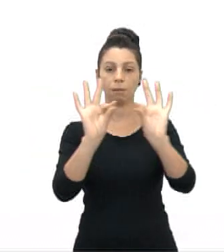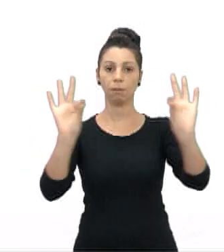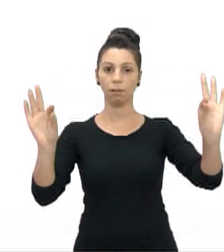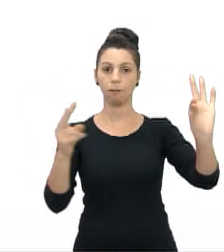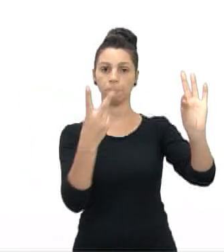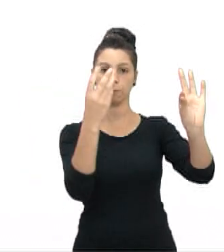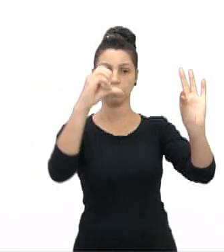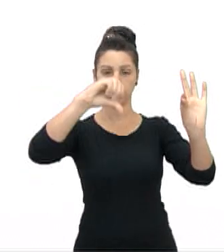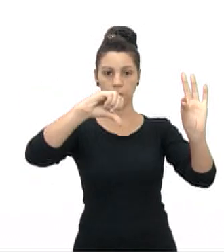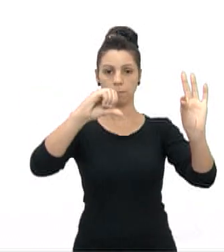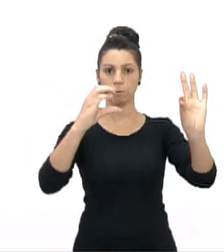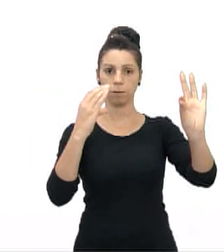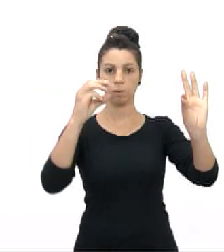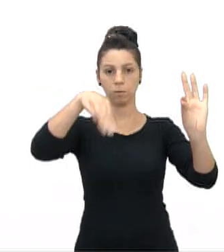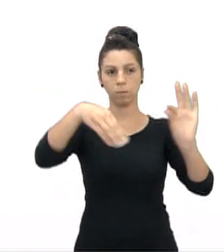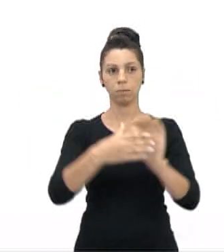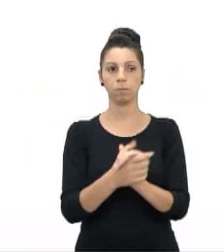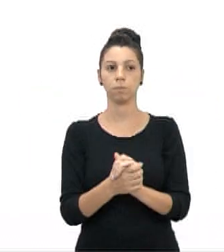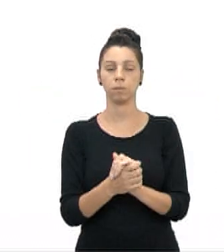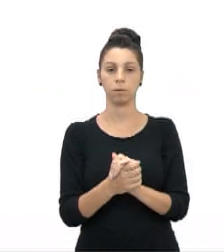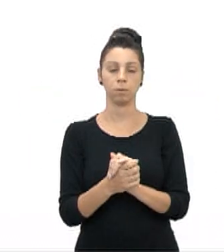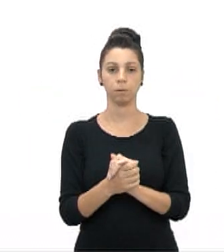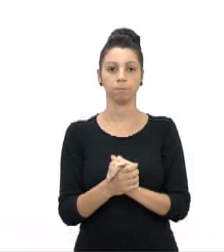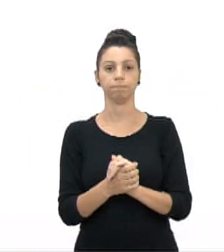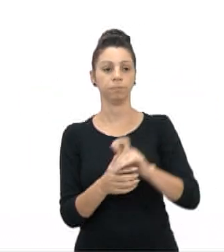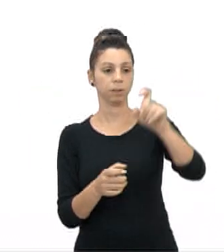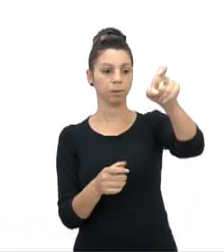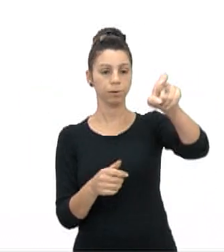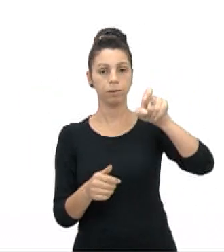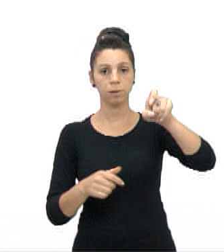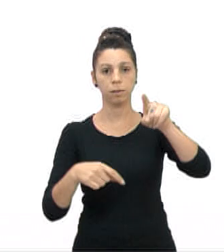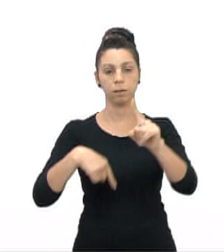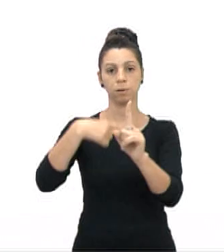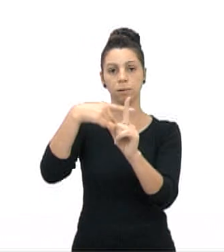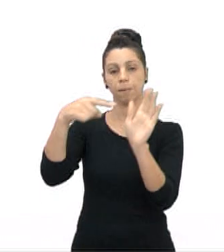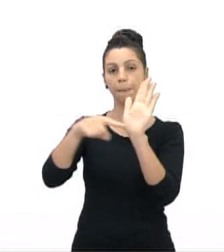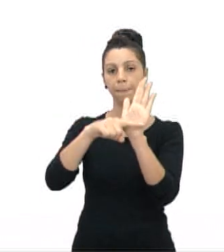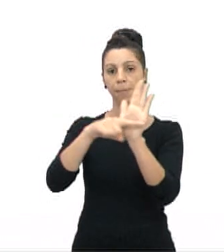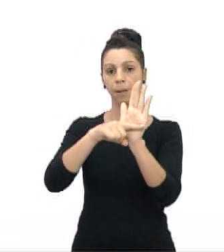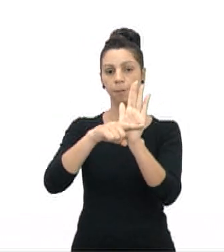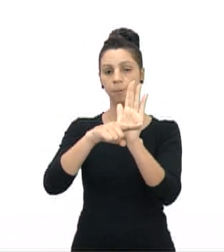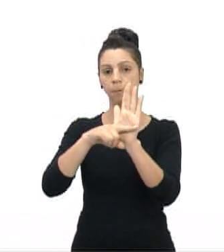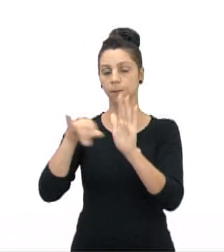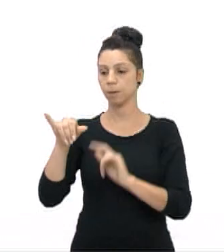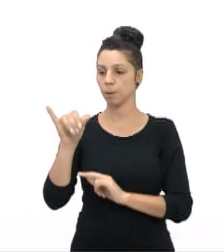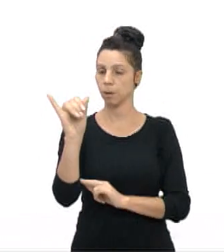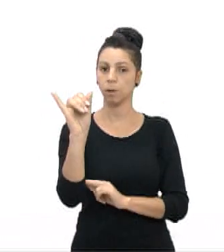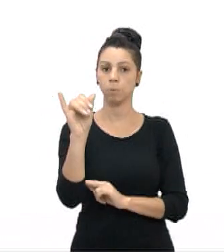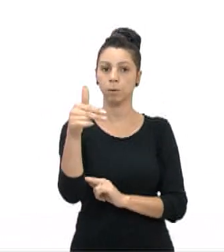centímetros. Sabendo que x menos y é igual a 6,5, qual é o valor de